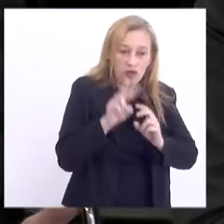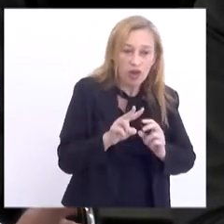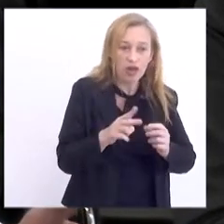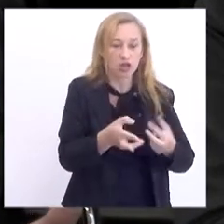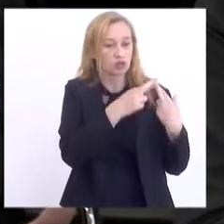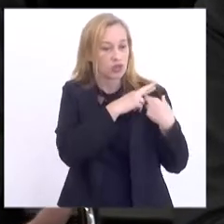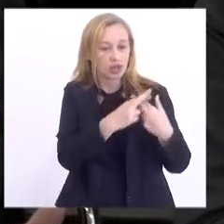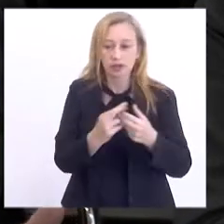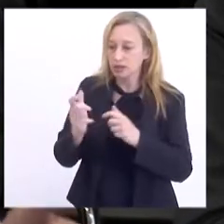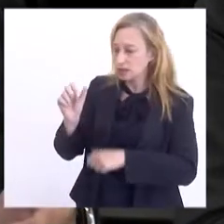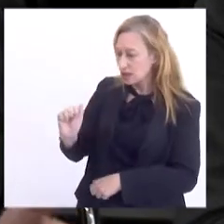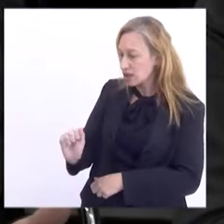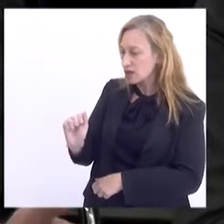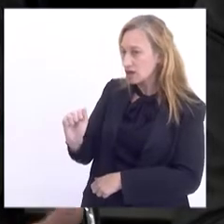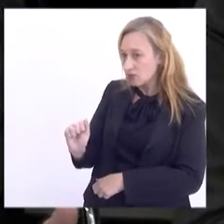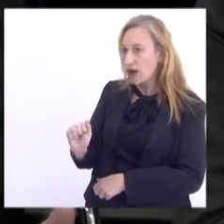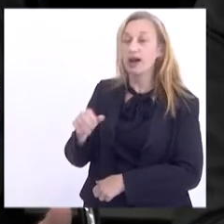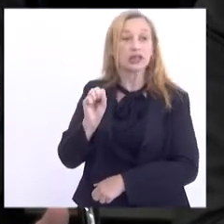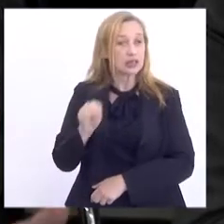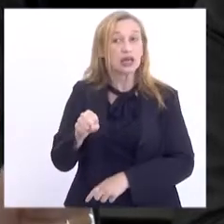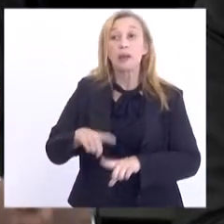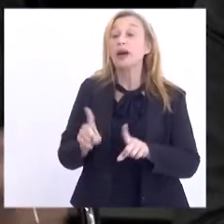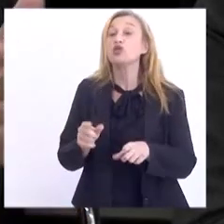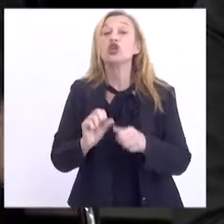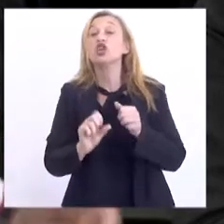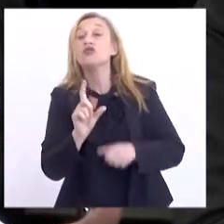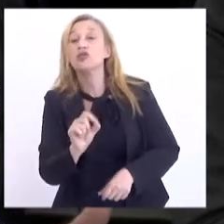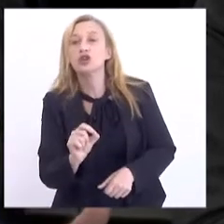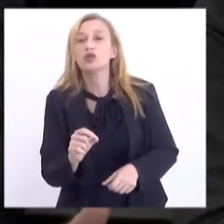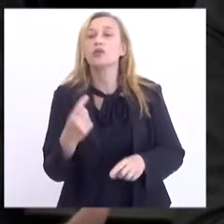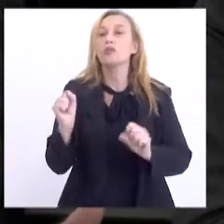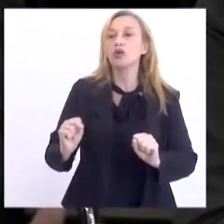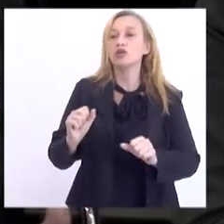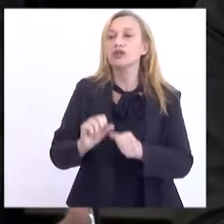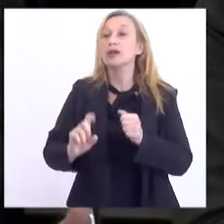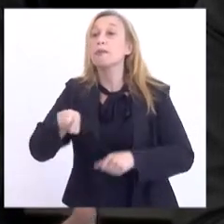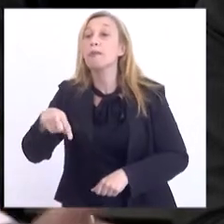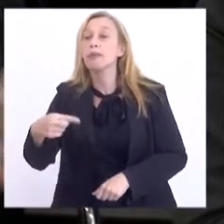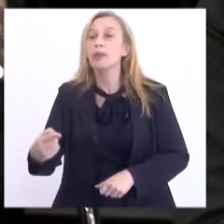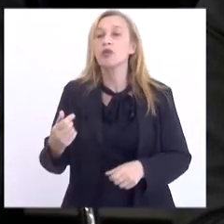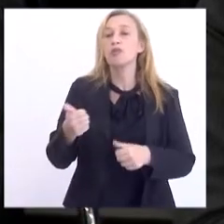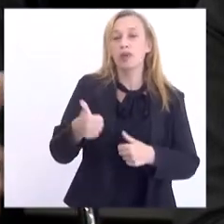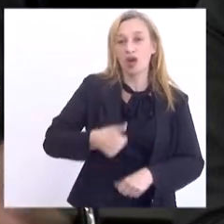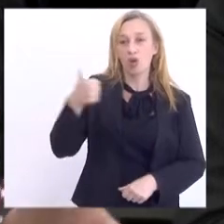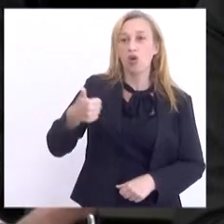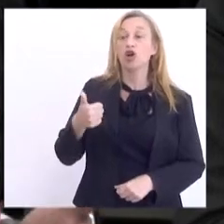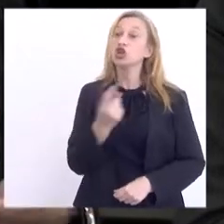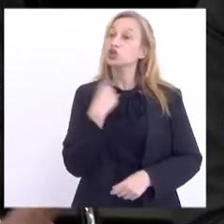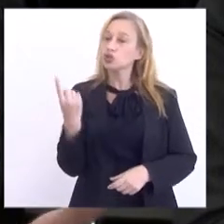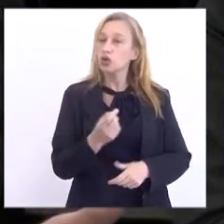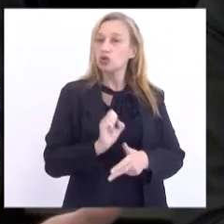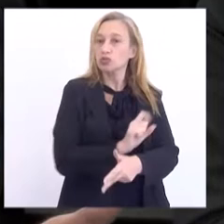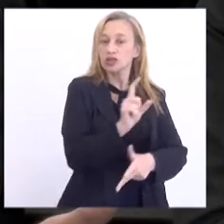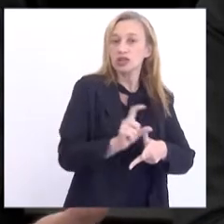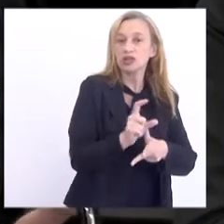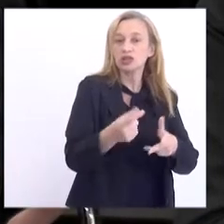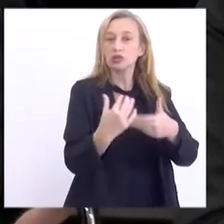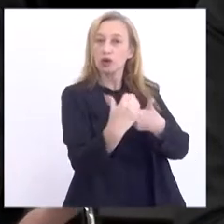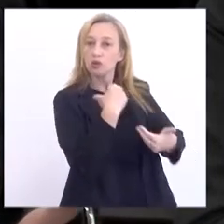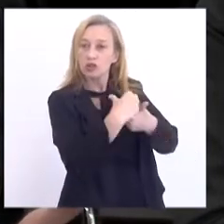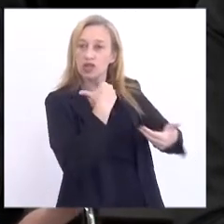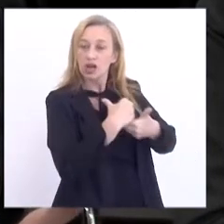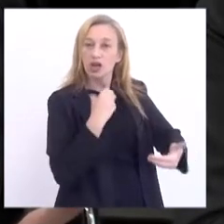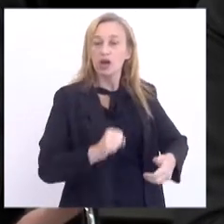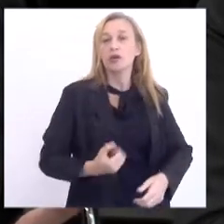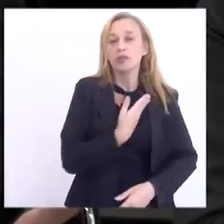sobre isso tem mas o que que eu fiz e o que que eu posso fazer melhor é isso que nós executivo estão sendo orientados